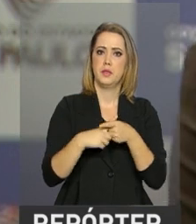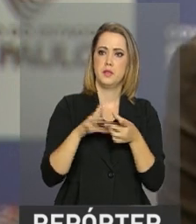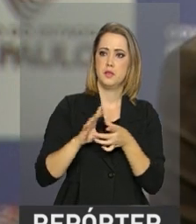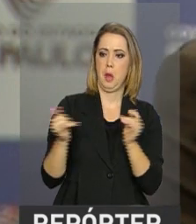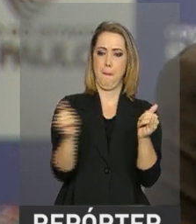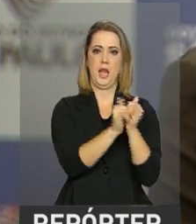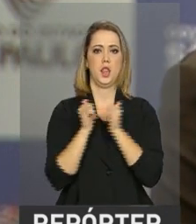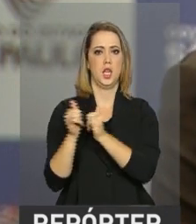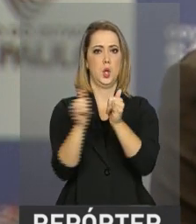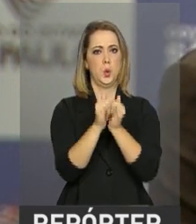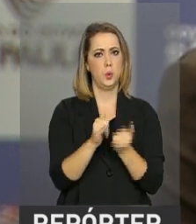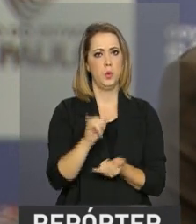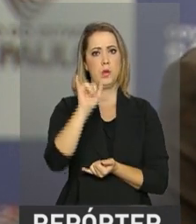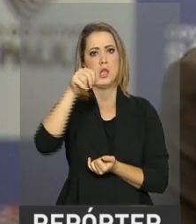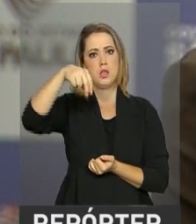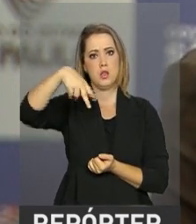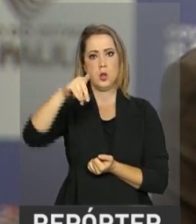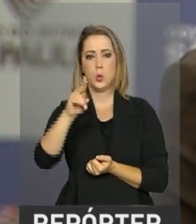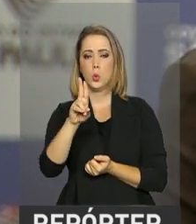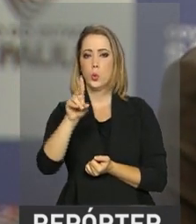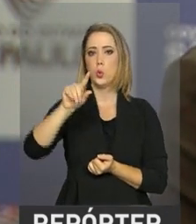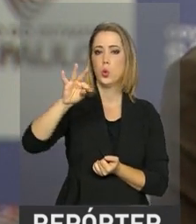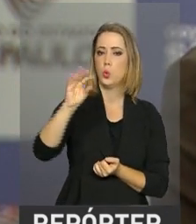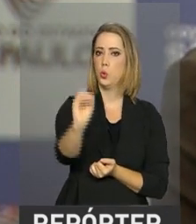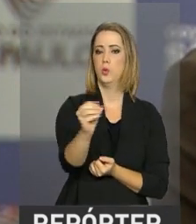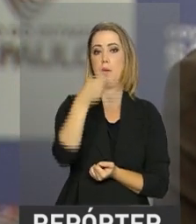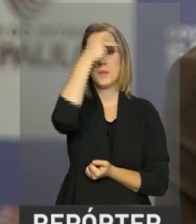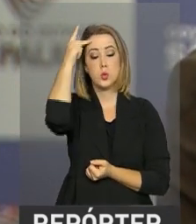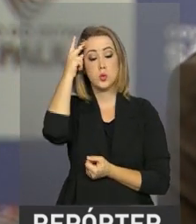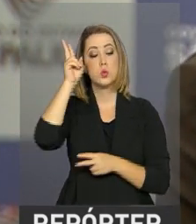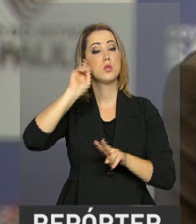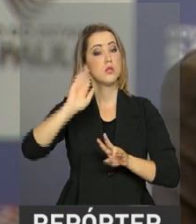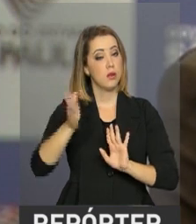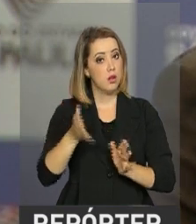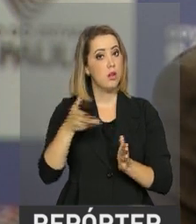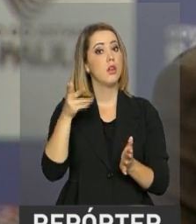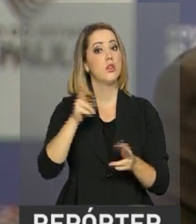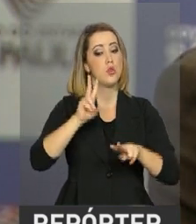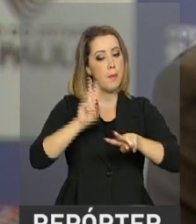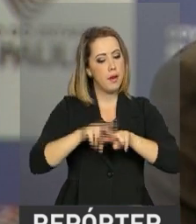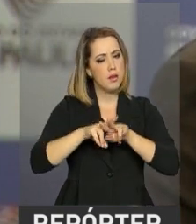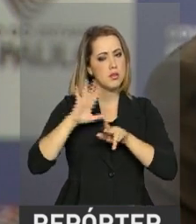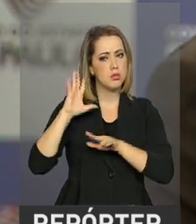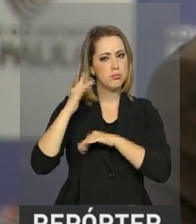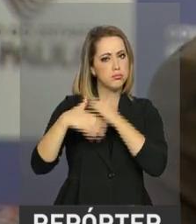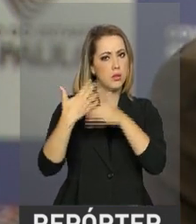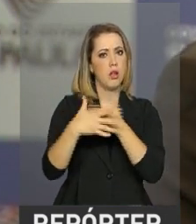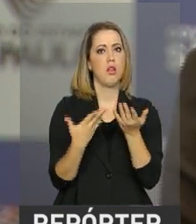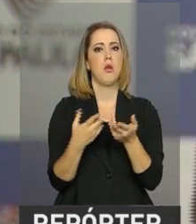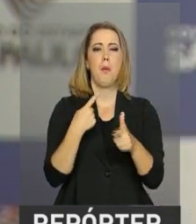perdão mas esse perdão deve ser dado aqueles que cumpriram parte da Pena por crimes